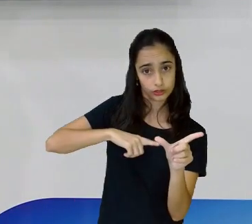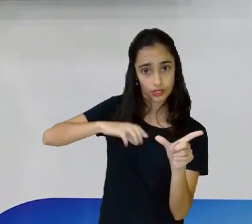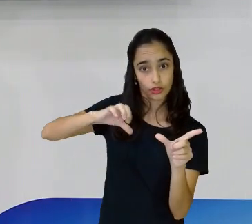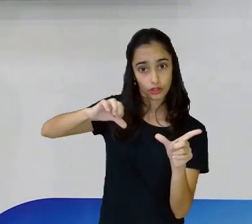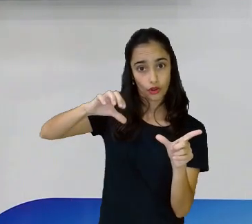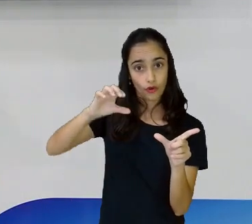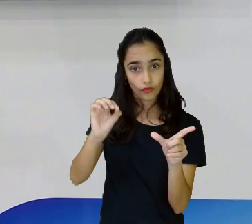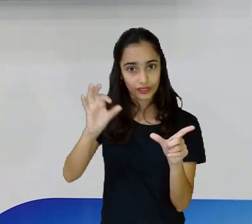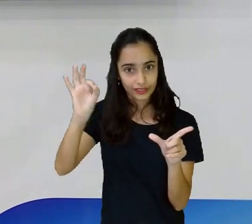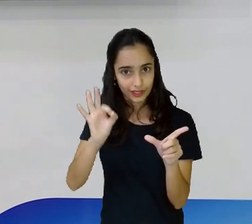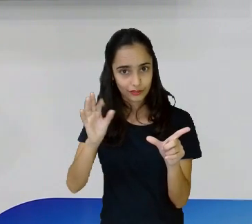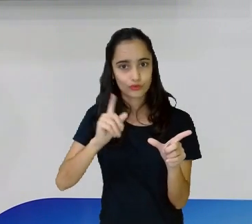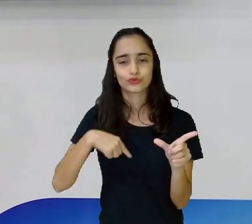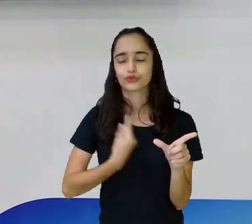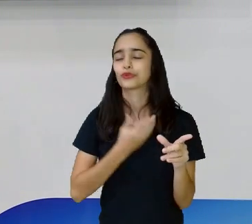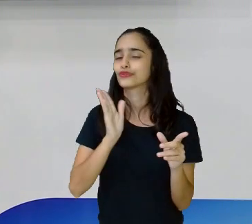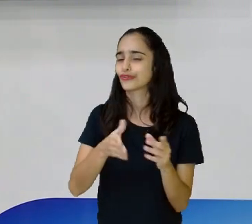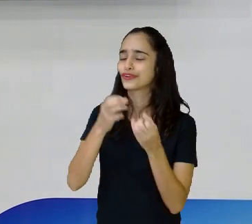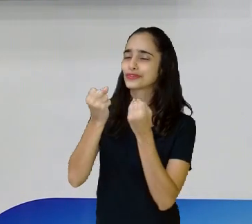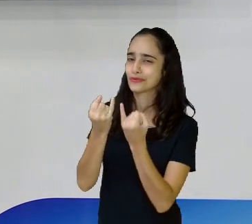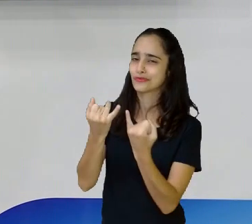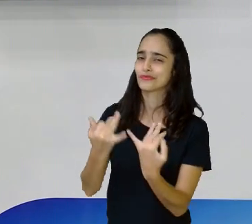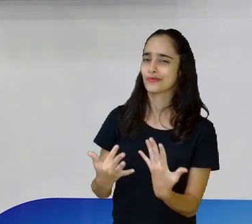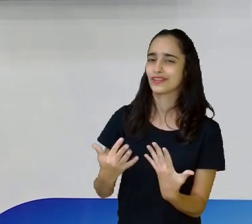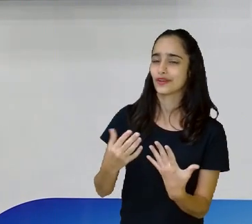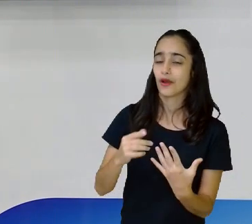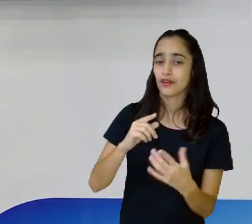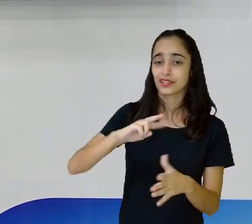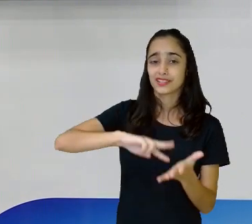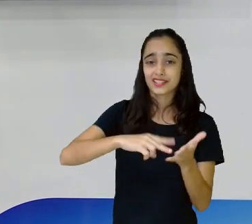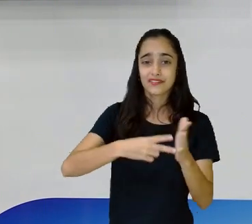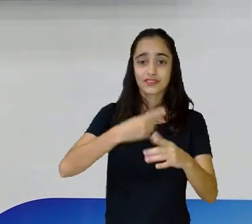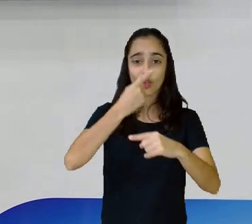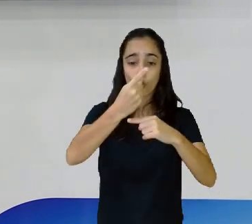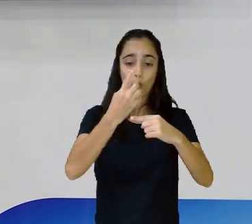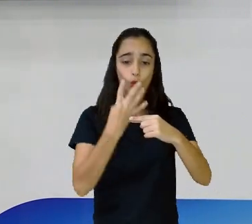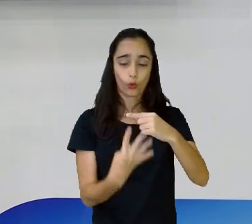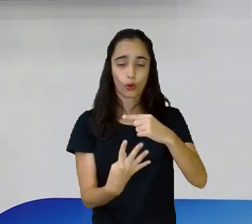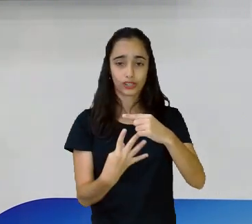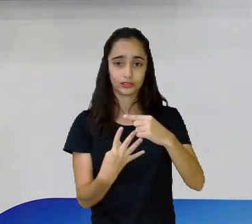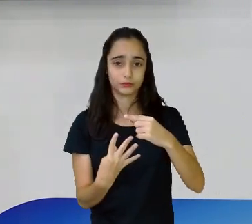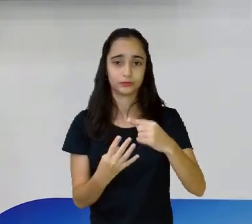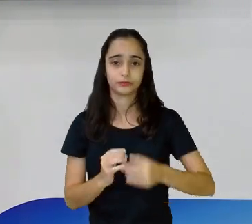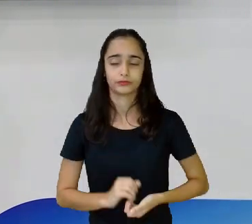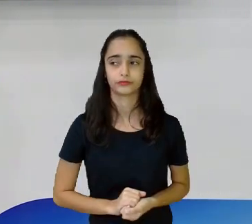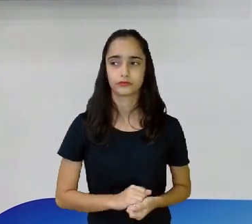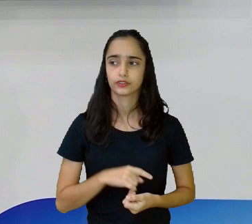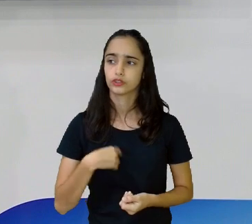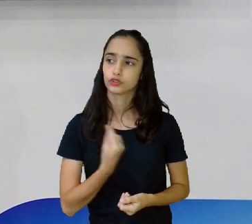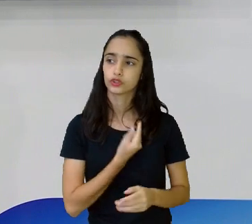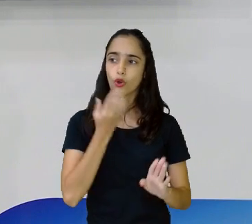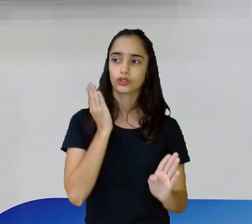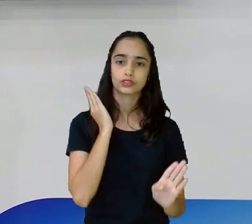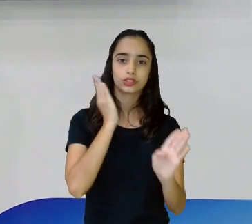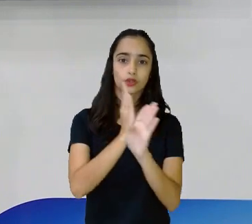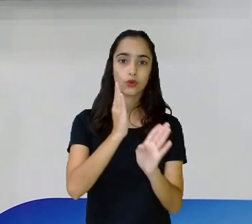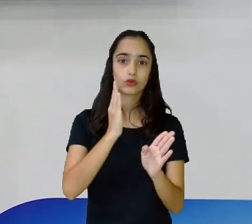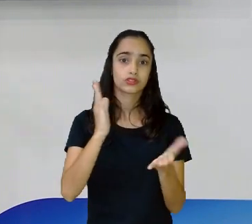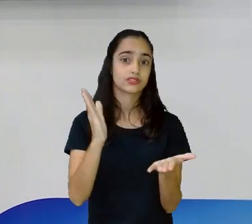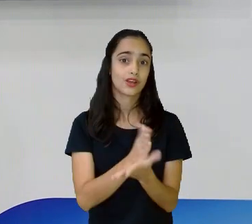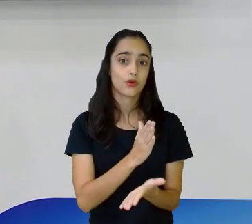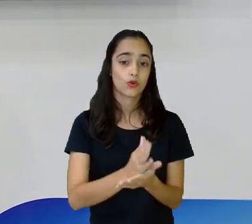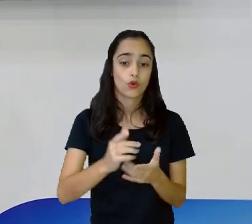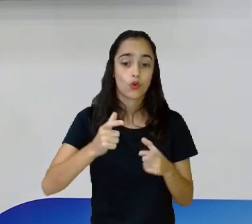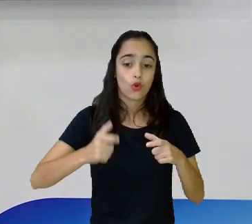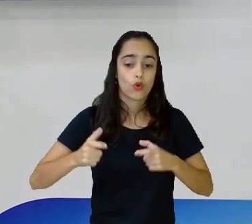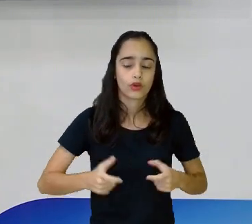graus, foi o que a gente viu aqui, é o equivalente a 1/4 de volta, tranquilo? A gente encontra, ó, nas esquinas,